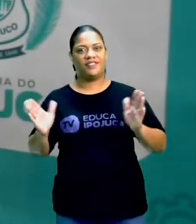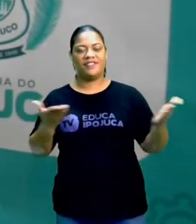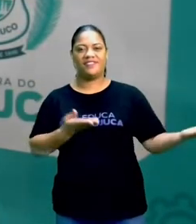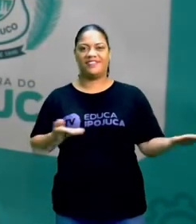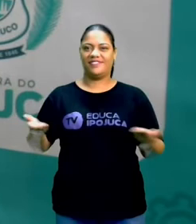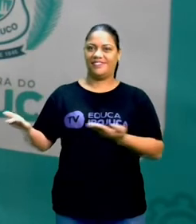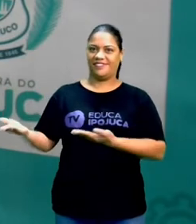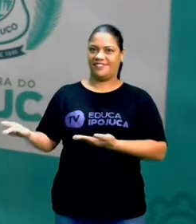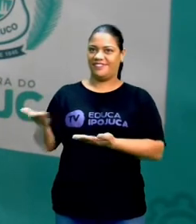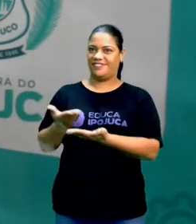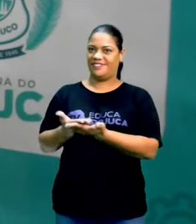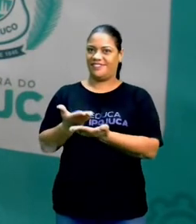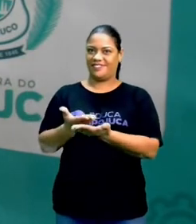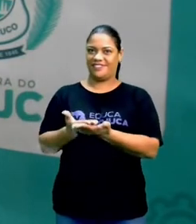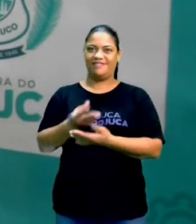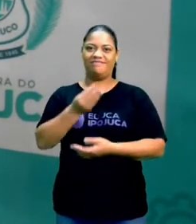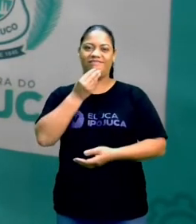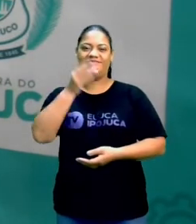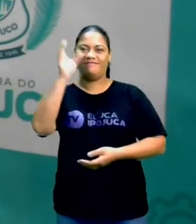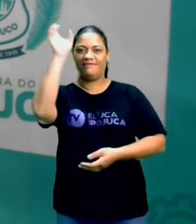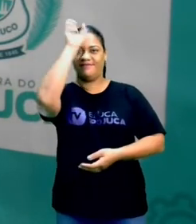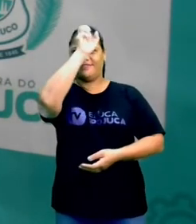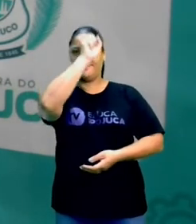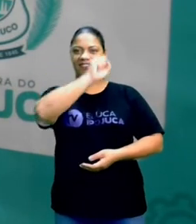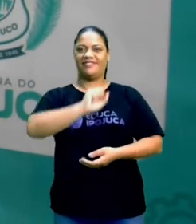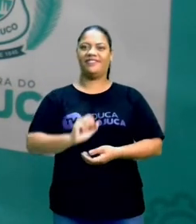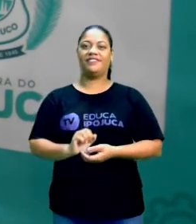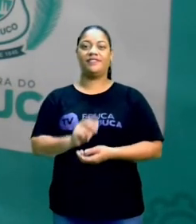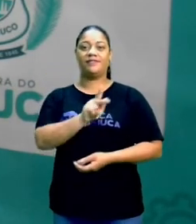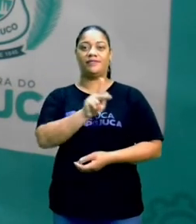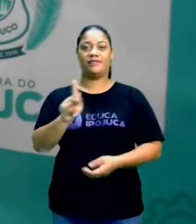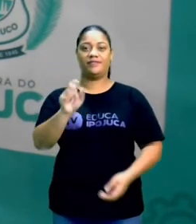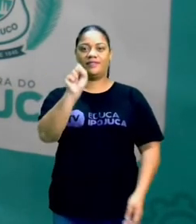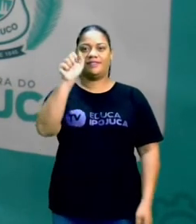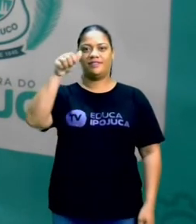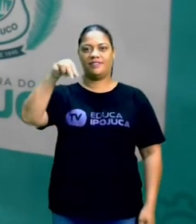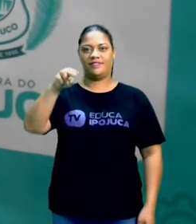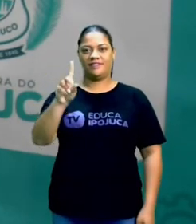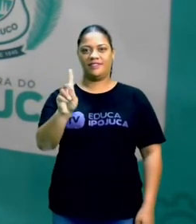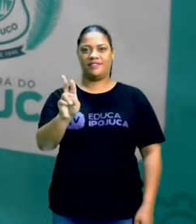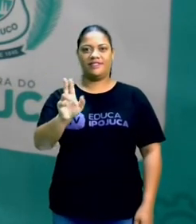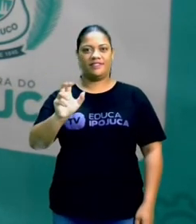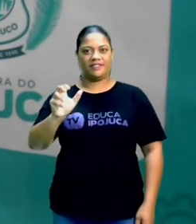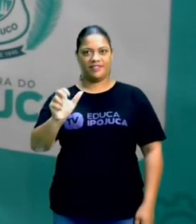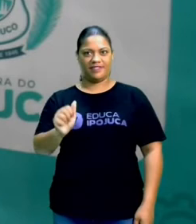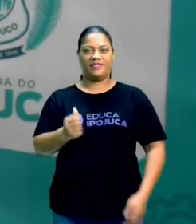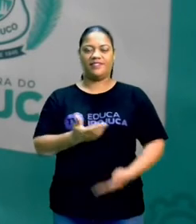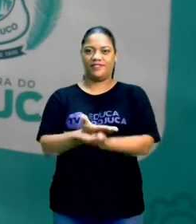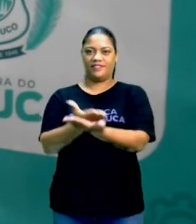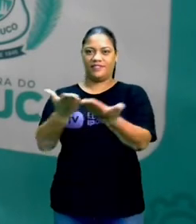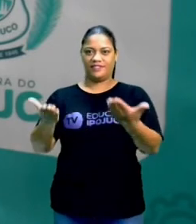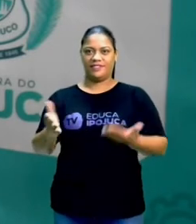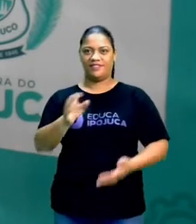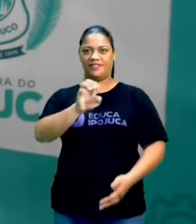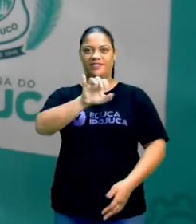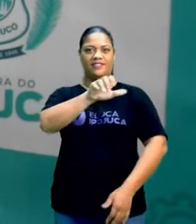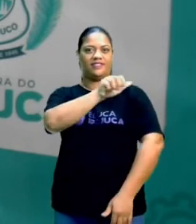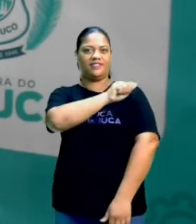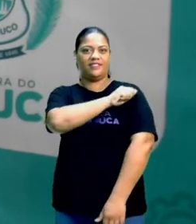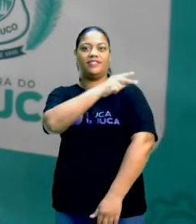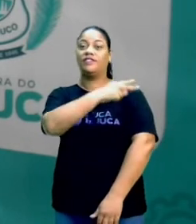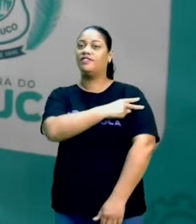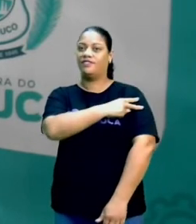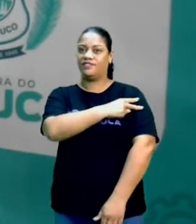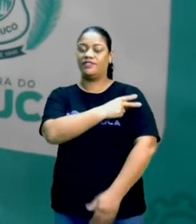Sejam bem-vindos a mais uma incrível oportunidade de aprendizagem. Eu sou a professora Sandra Lopes e estou com vocês na EJA Fase